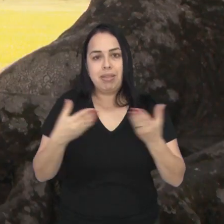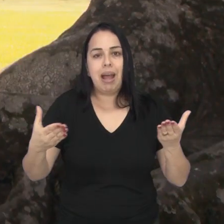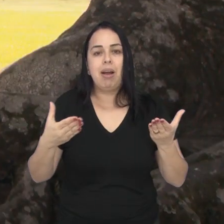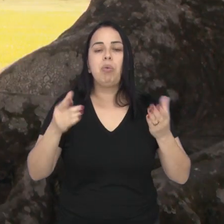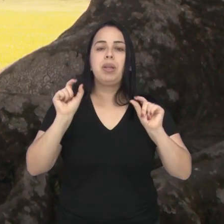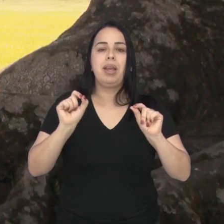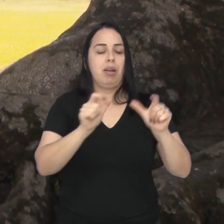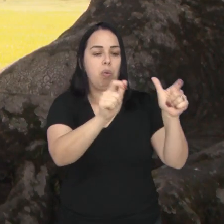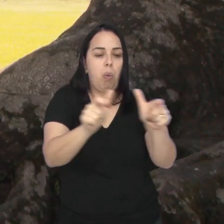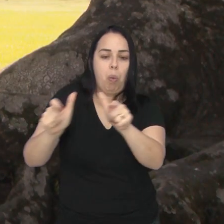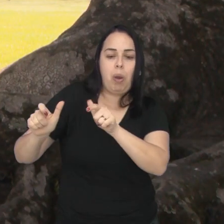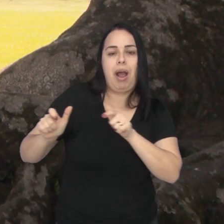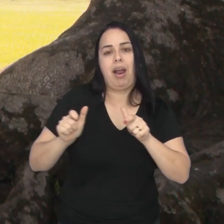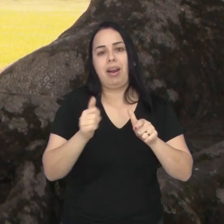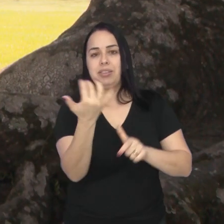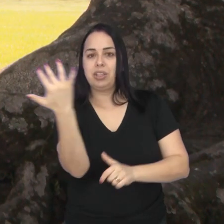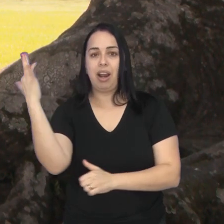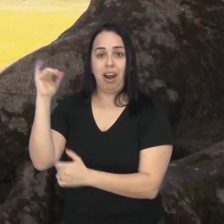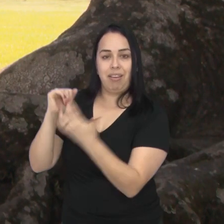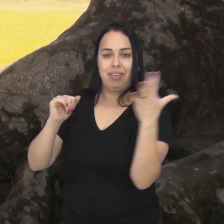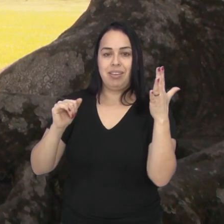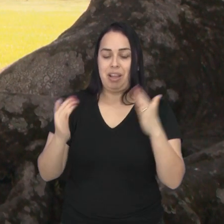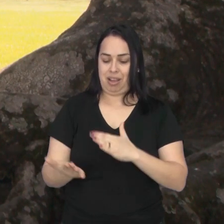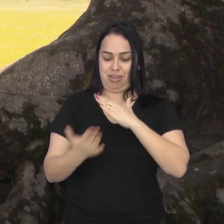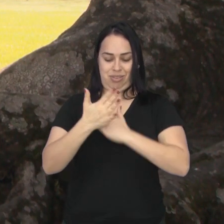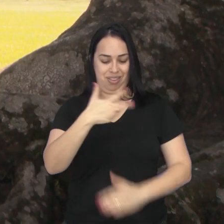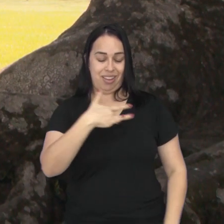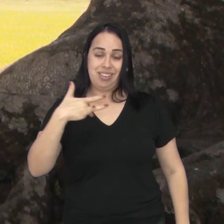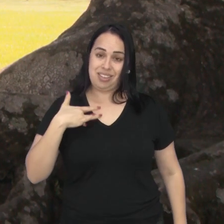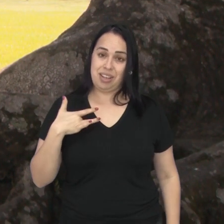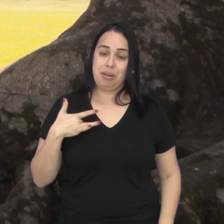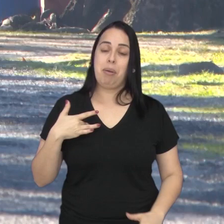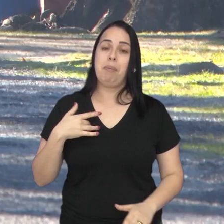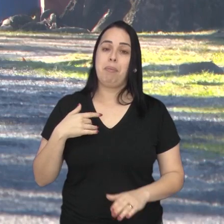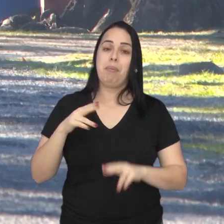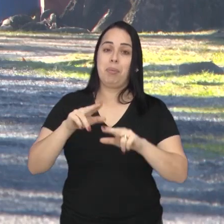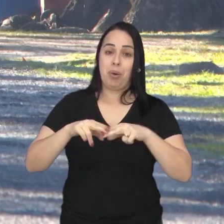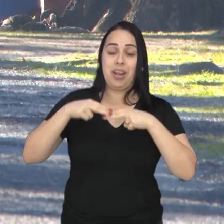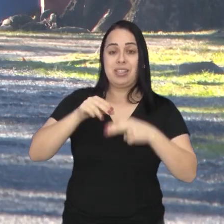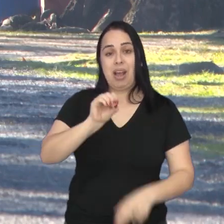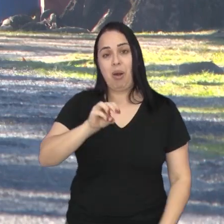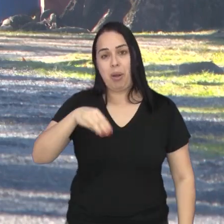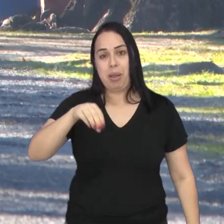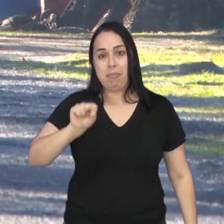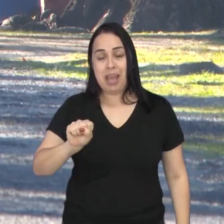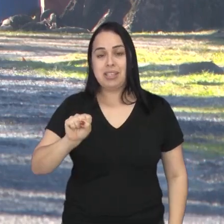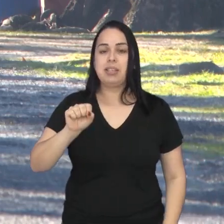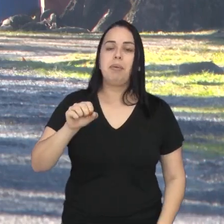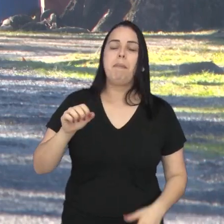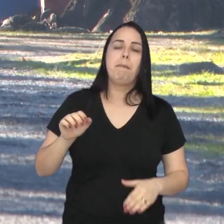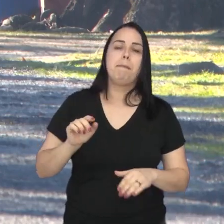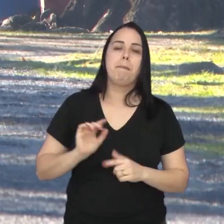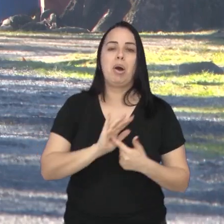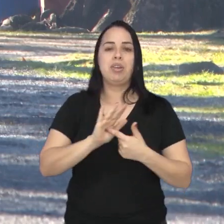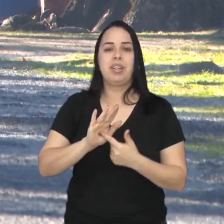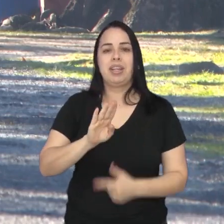de garantirmos mais áreas verdes urbanas. A saúde agradece. Segundo a OMS, mais de 4 milhões de pessoas